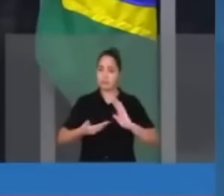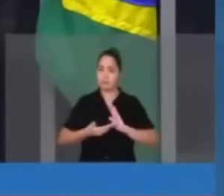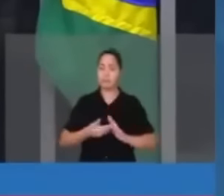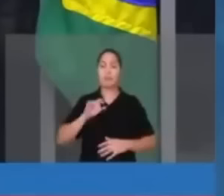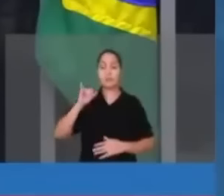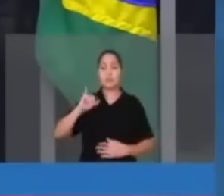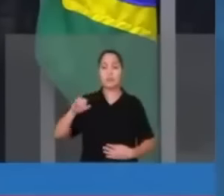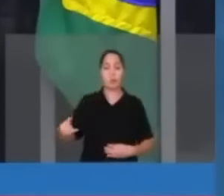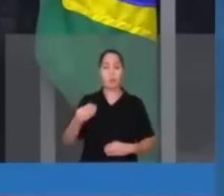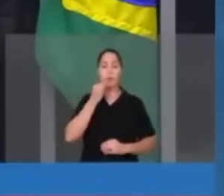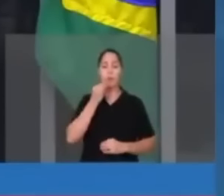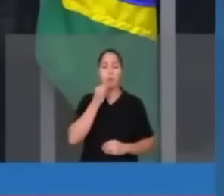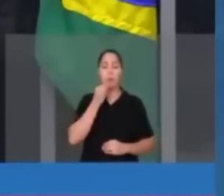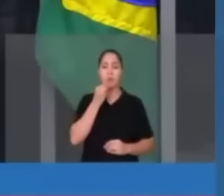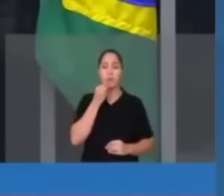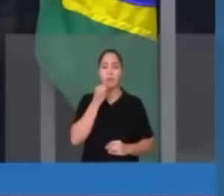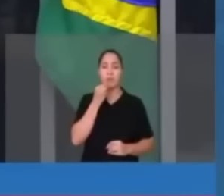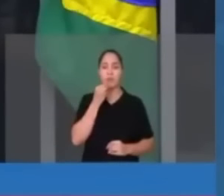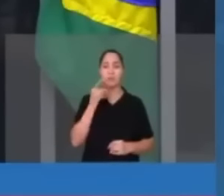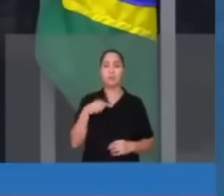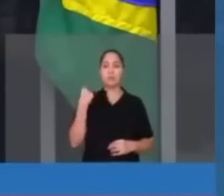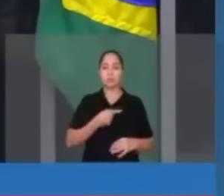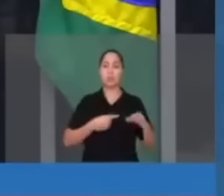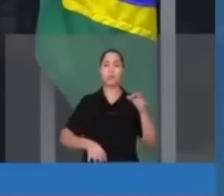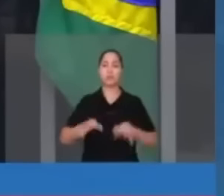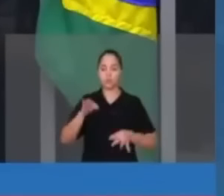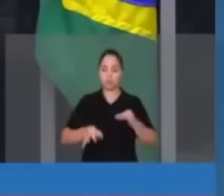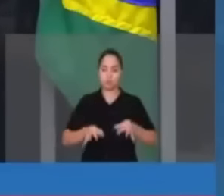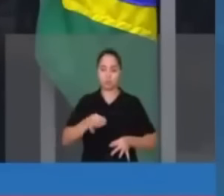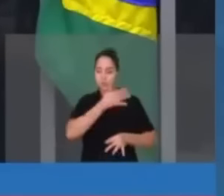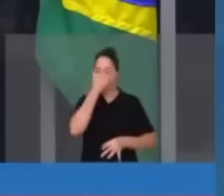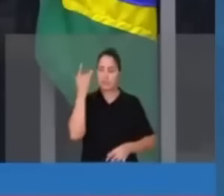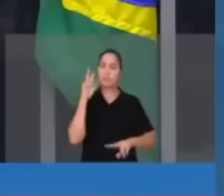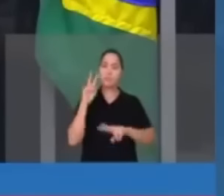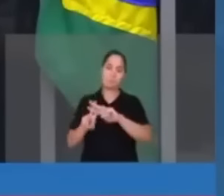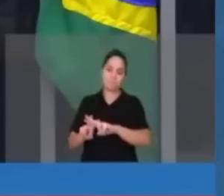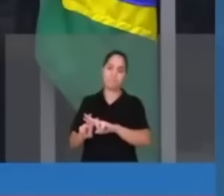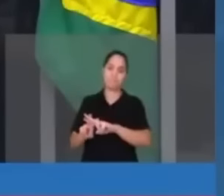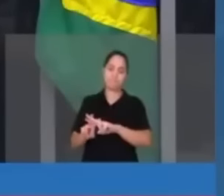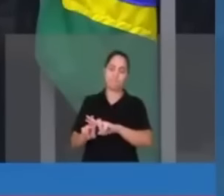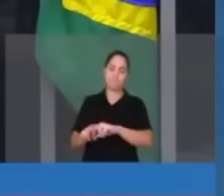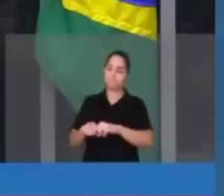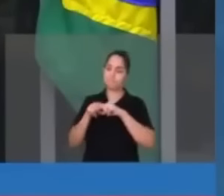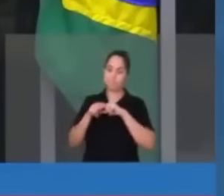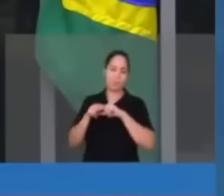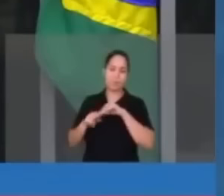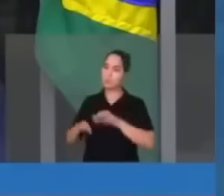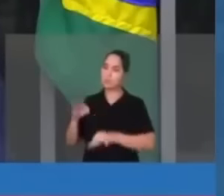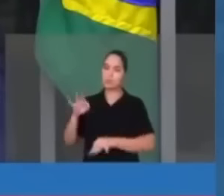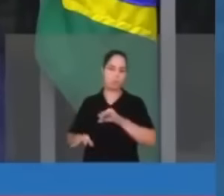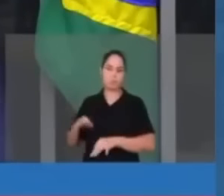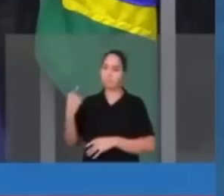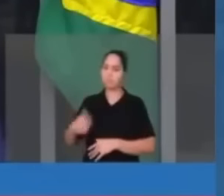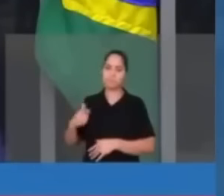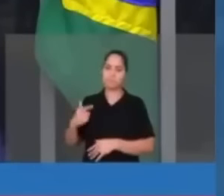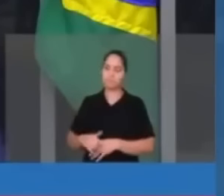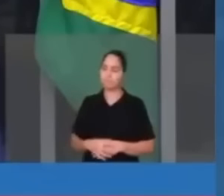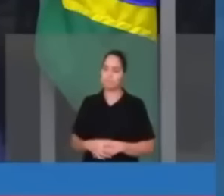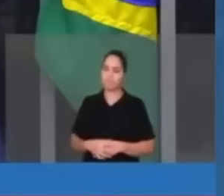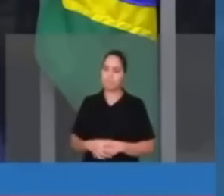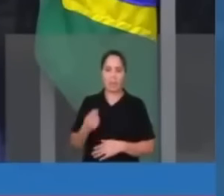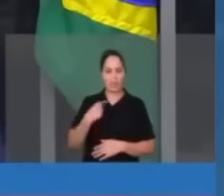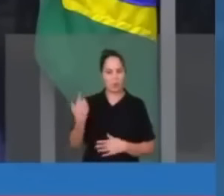Poderes eles destruíram né Câmara dos Deputados eh Palácio do Planalto